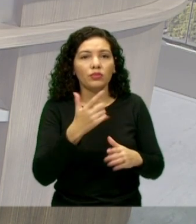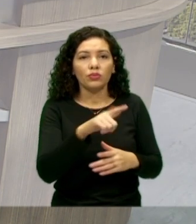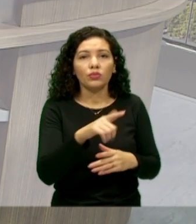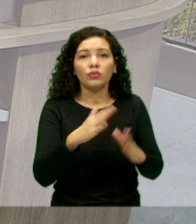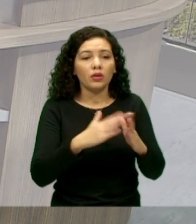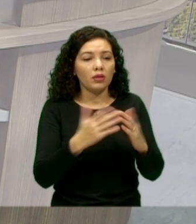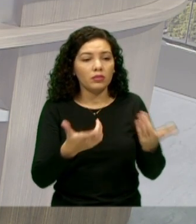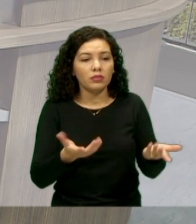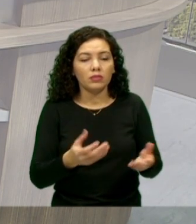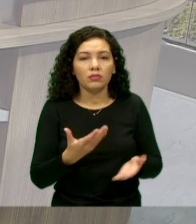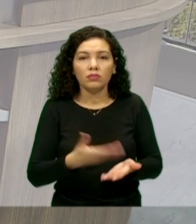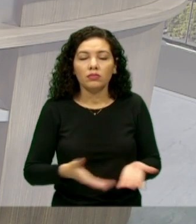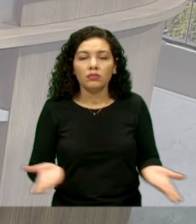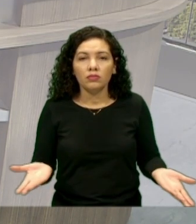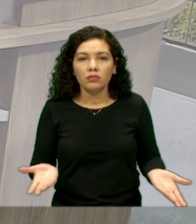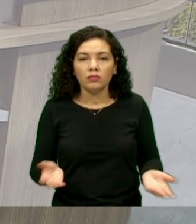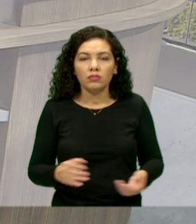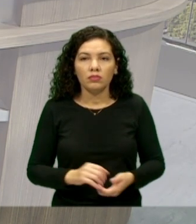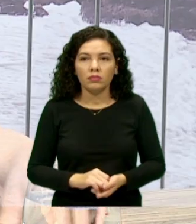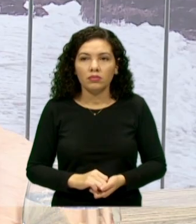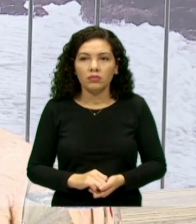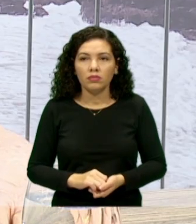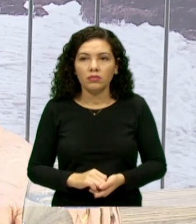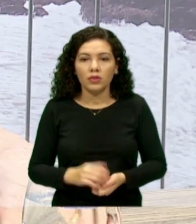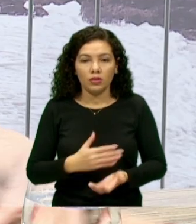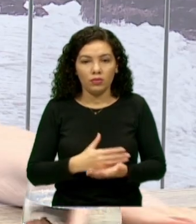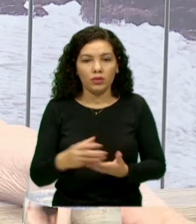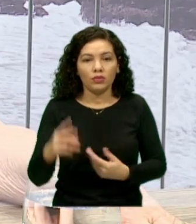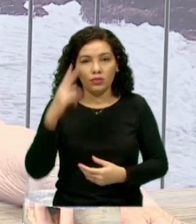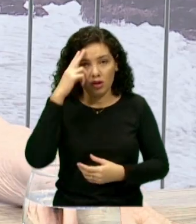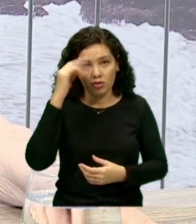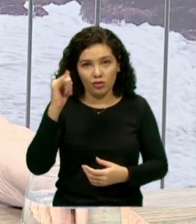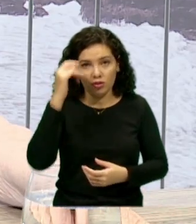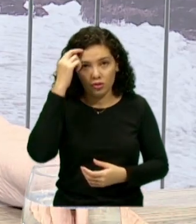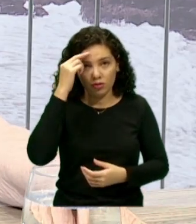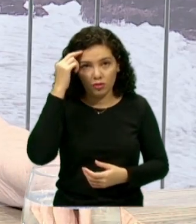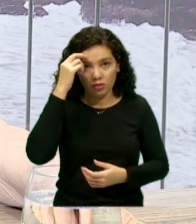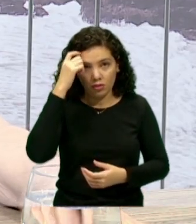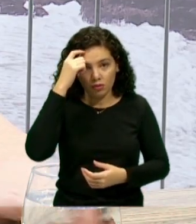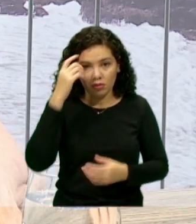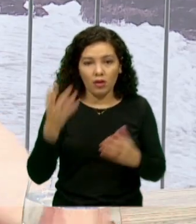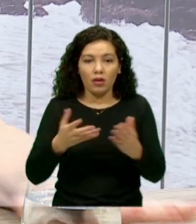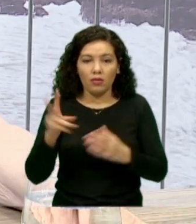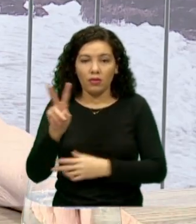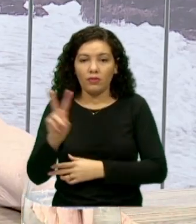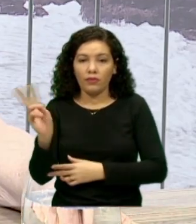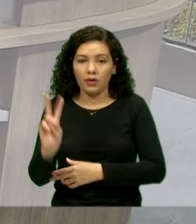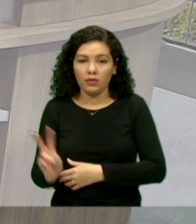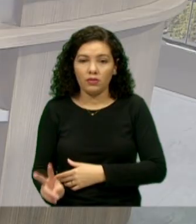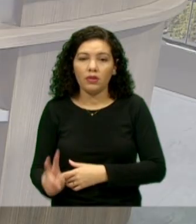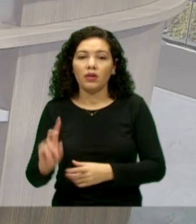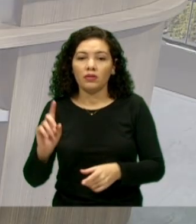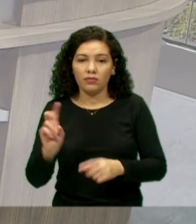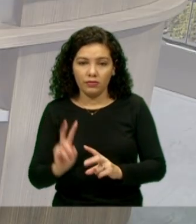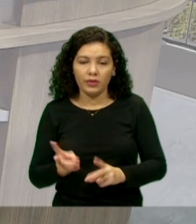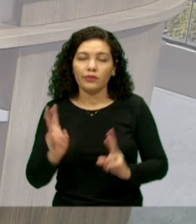onde morar. Primeiro foi feito com os haitianos, agora está sendo feito com os venezuelanos e assim vai.